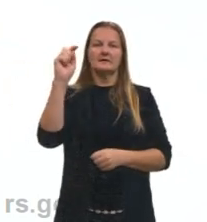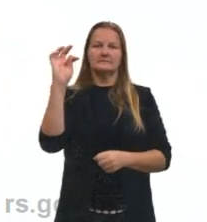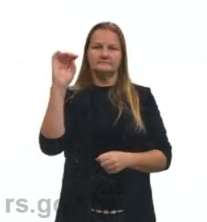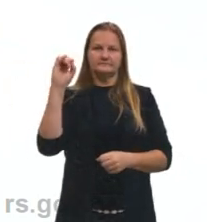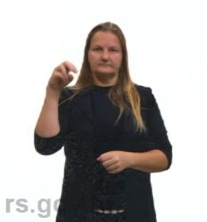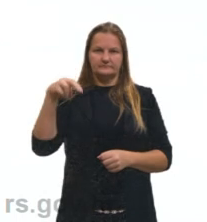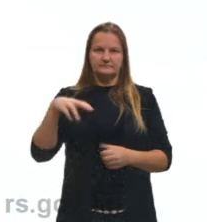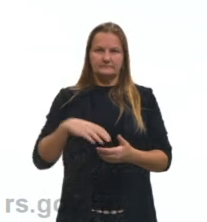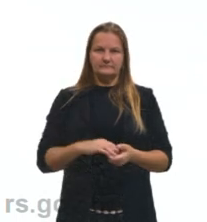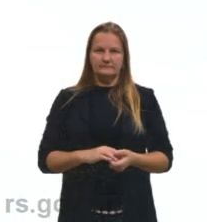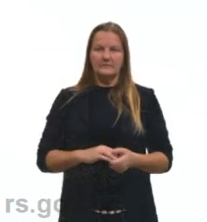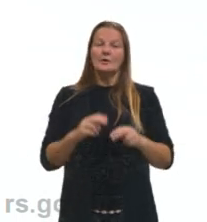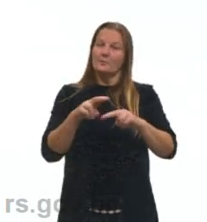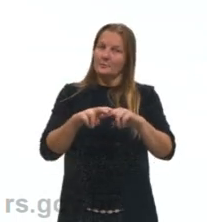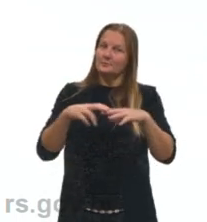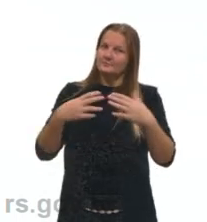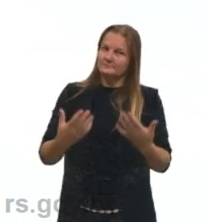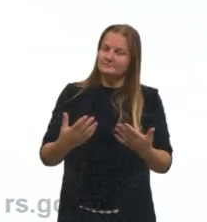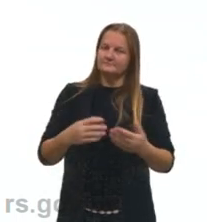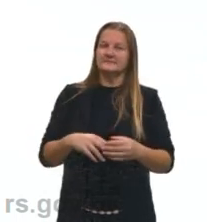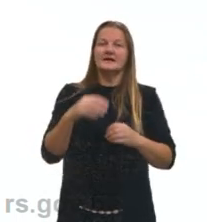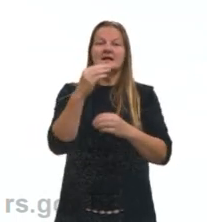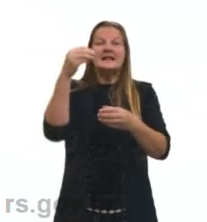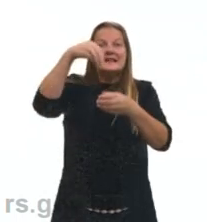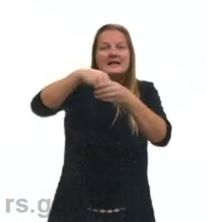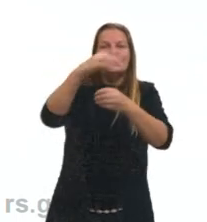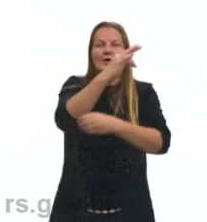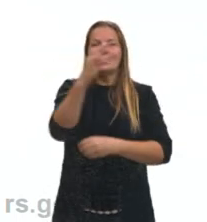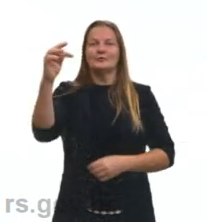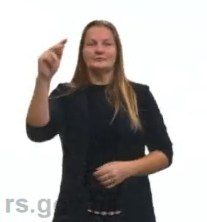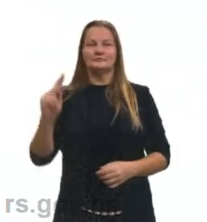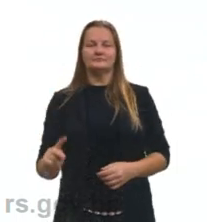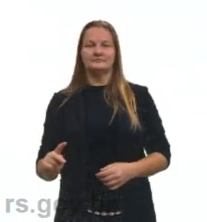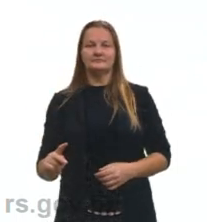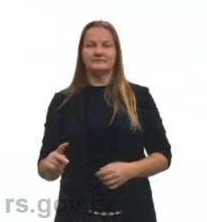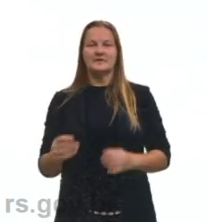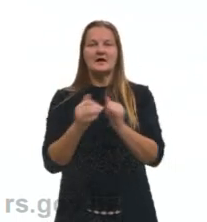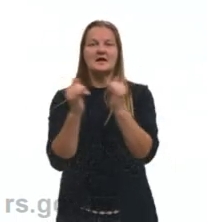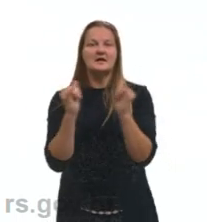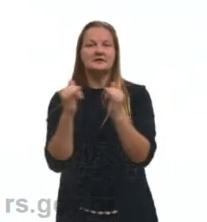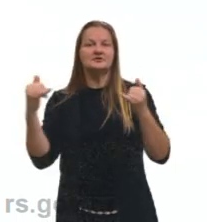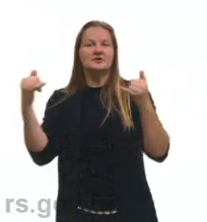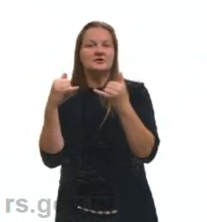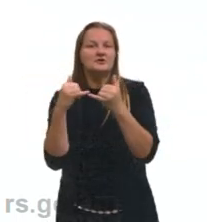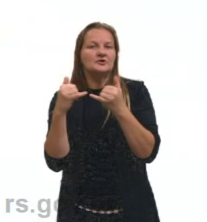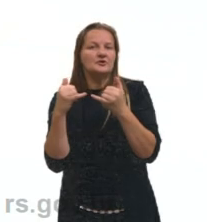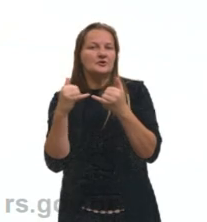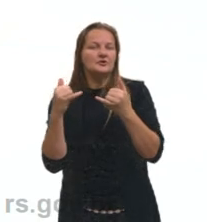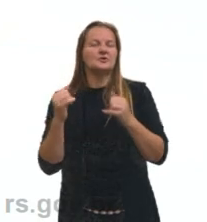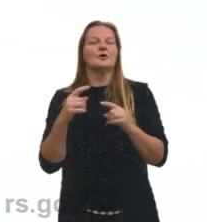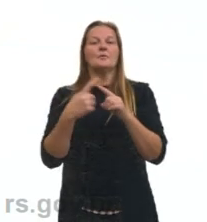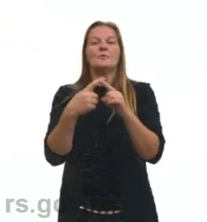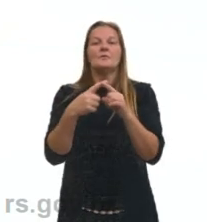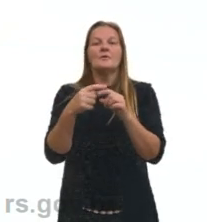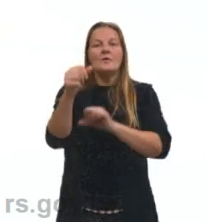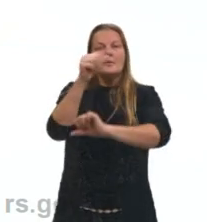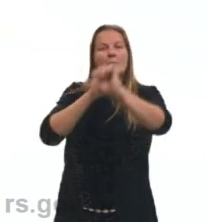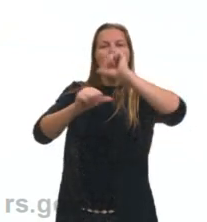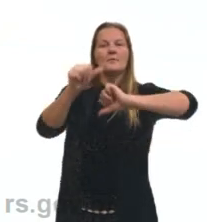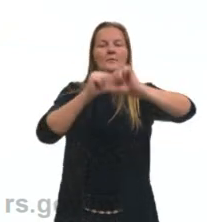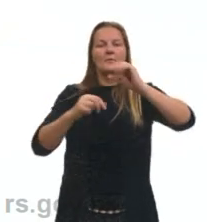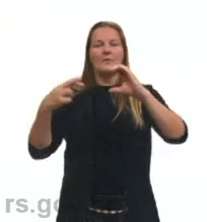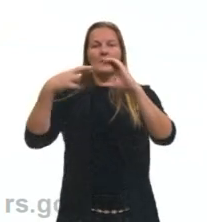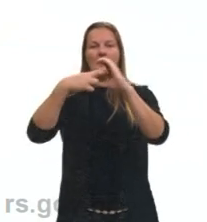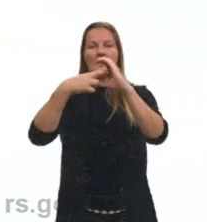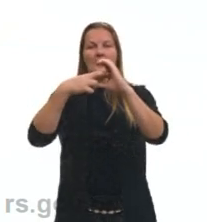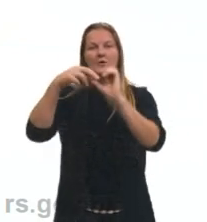ele se torna um cátion nata dela a energia de ionização ela é o oposto do raio ele é similar